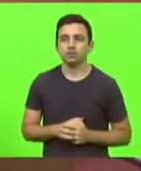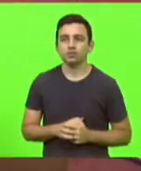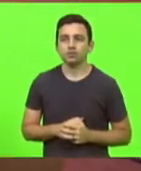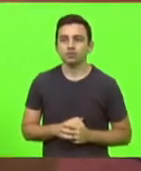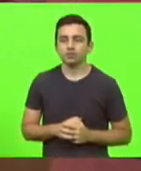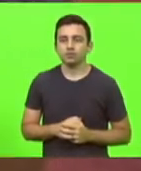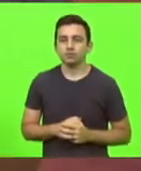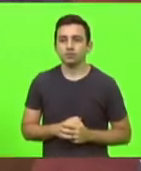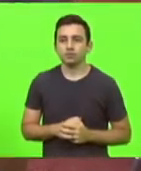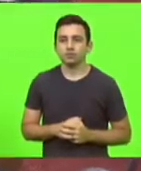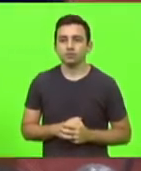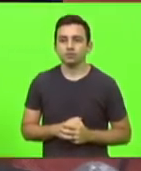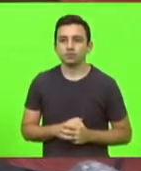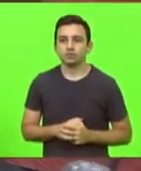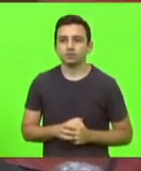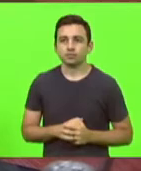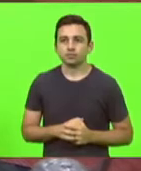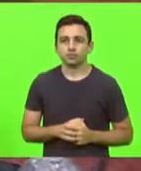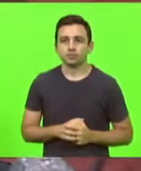Obrigado.